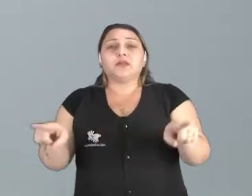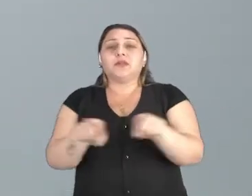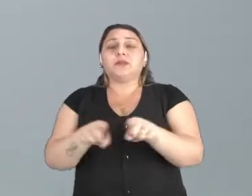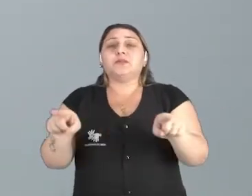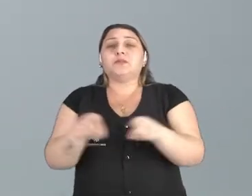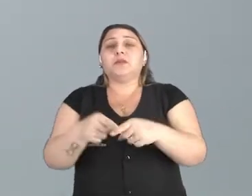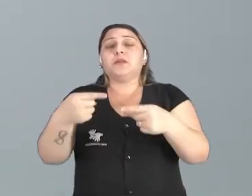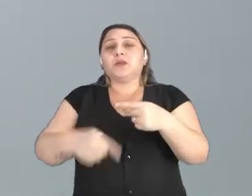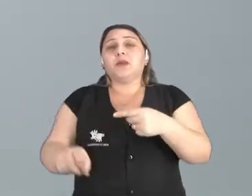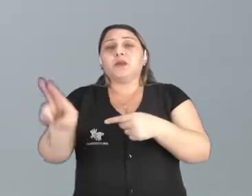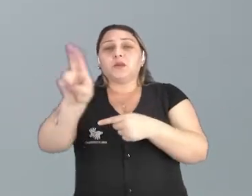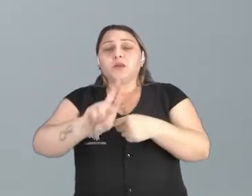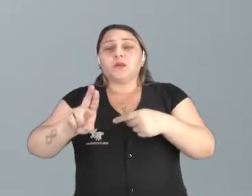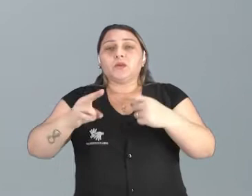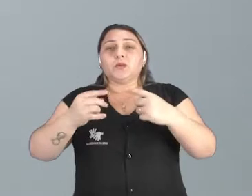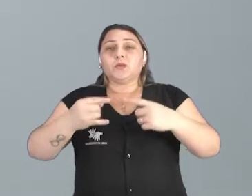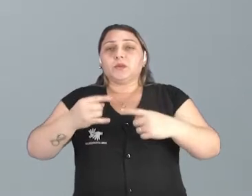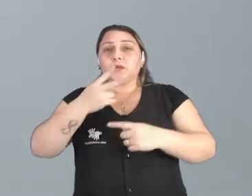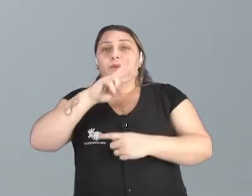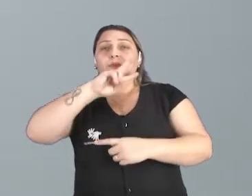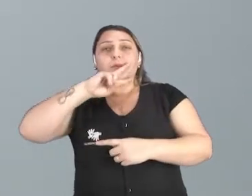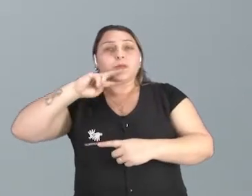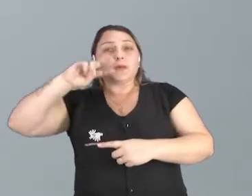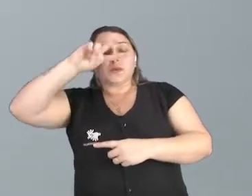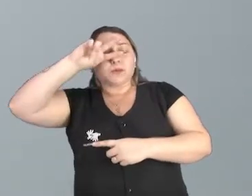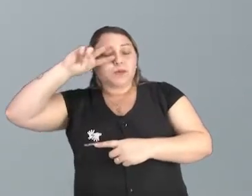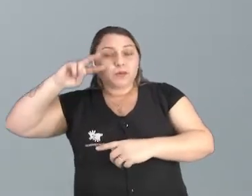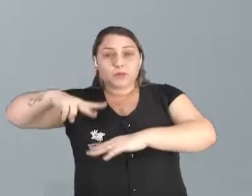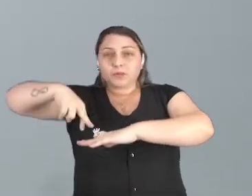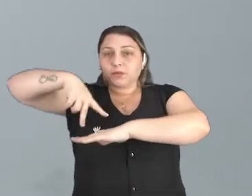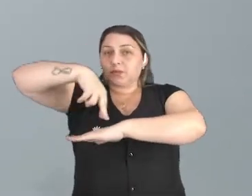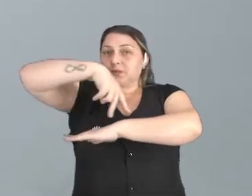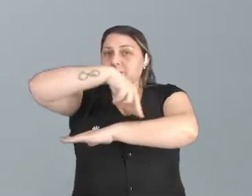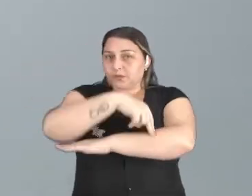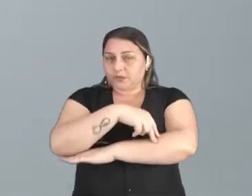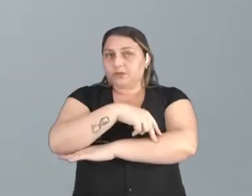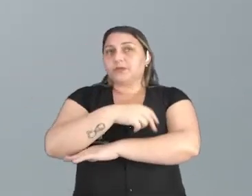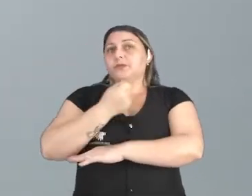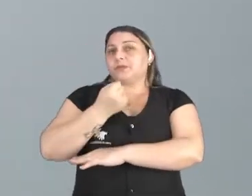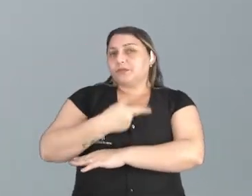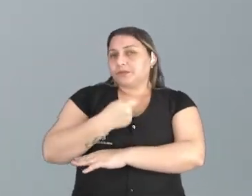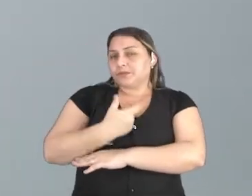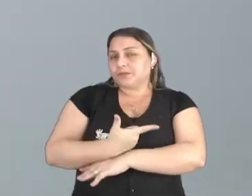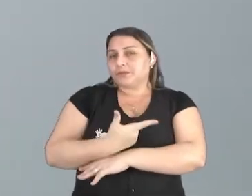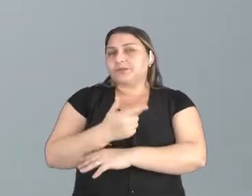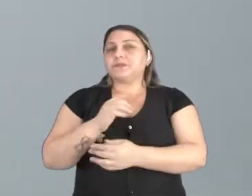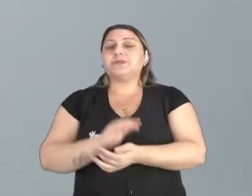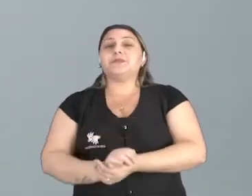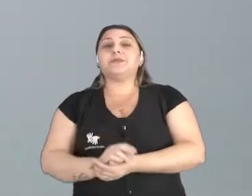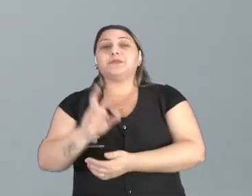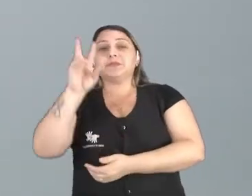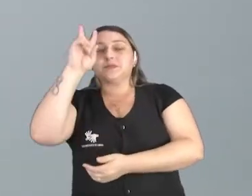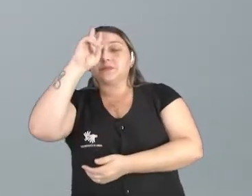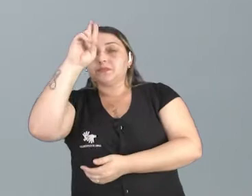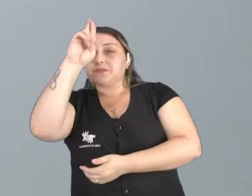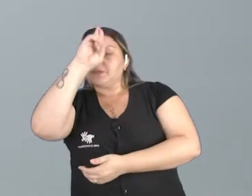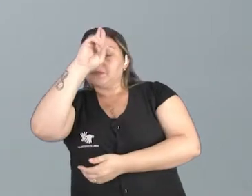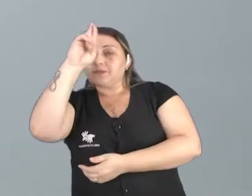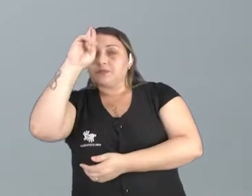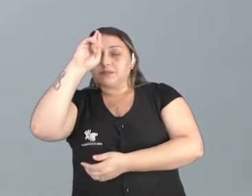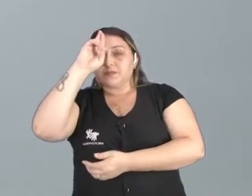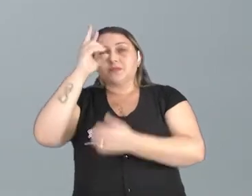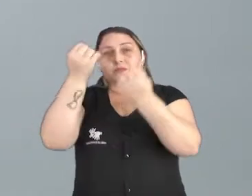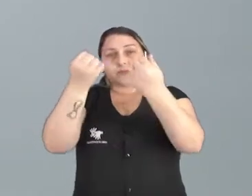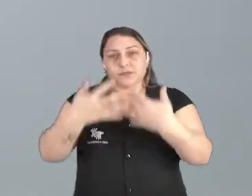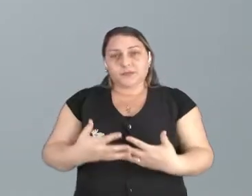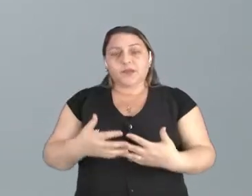de biquínis em desfiles de beleza, né? Então, assim, eram umas coisas muito engraçadas até. E os historiadores, né, analistas políticos,